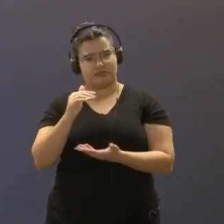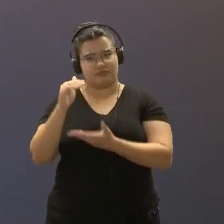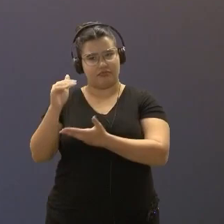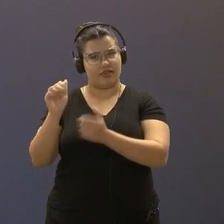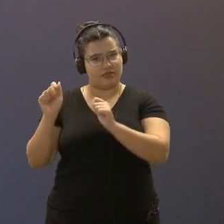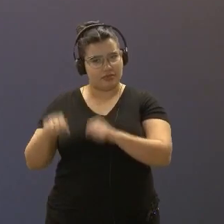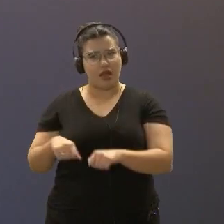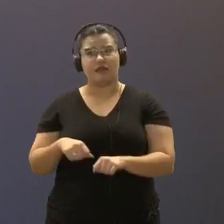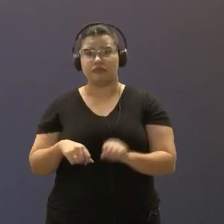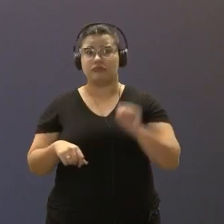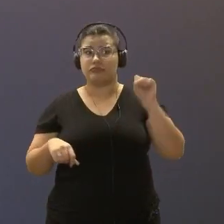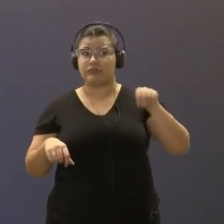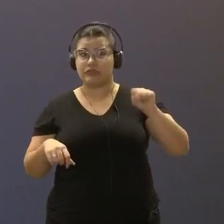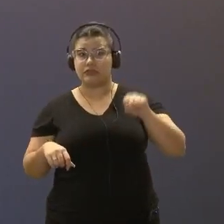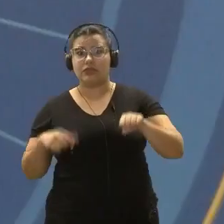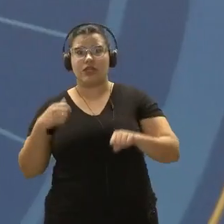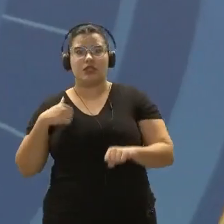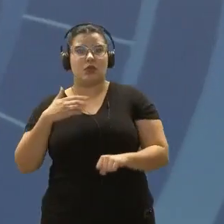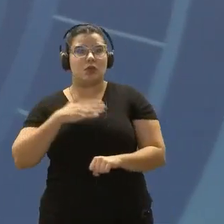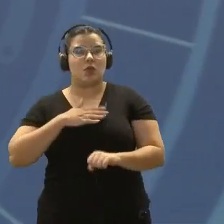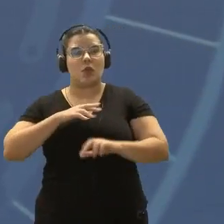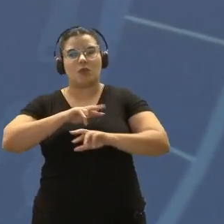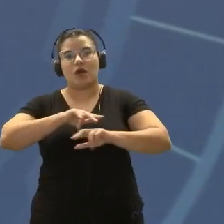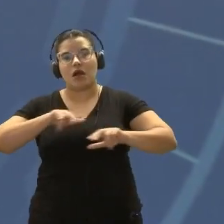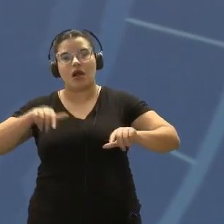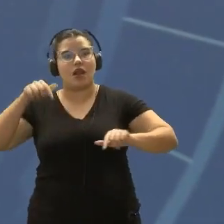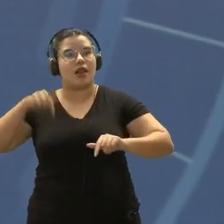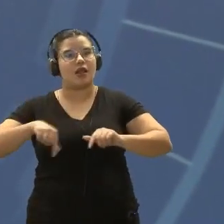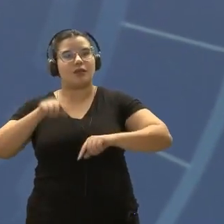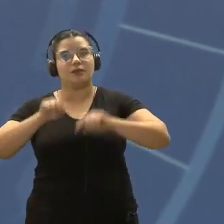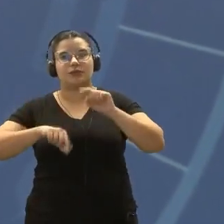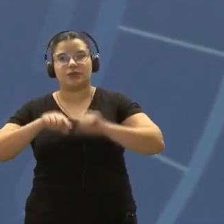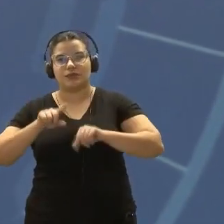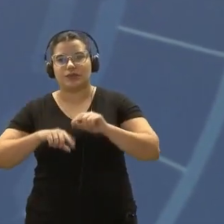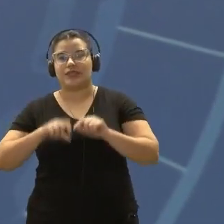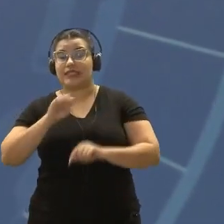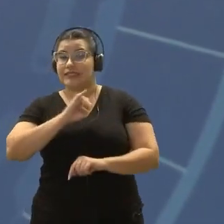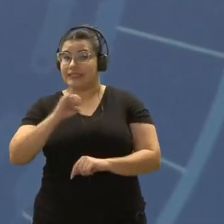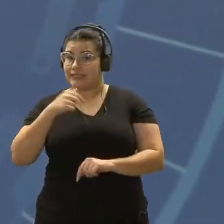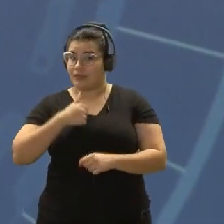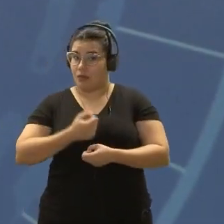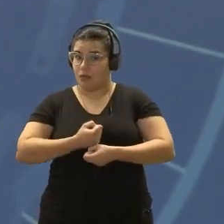digo que eu sou fã dos produtos para diabetes, até porque se eu engordar eu perco o emprego, né?